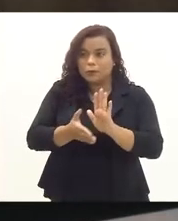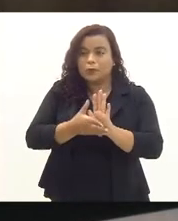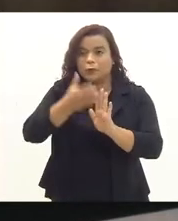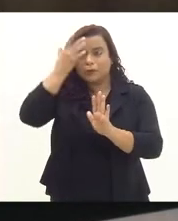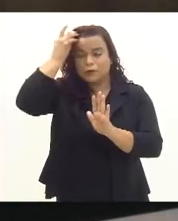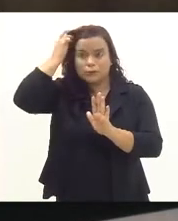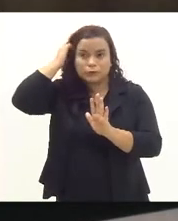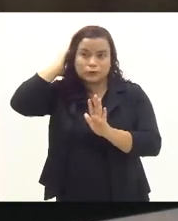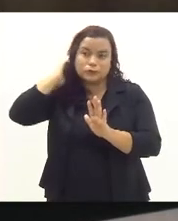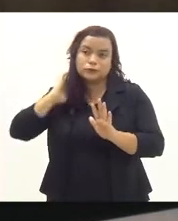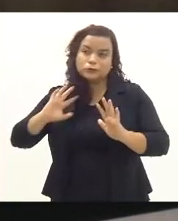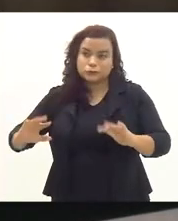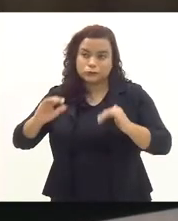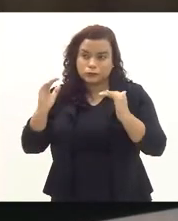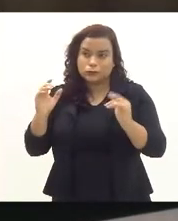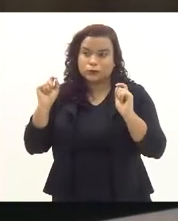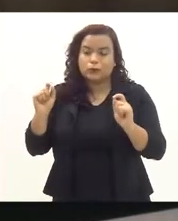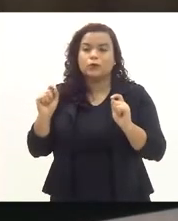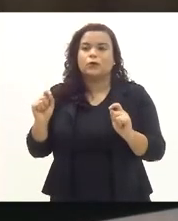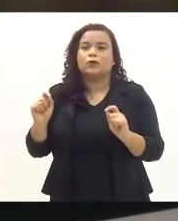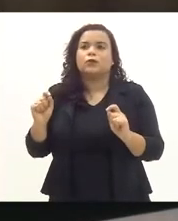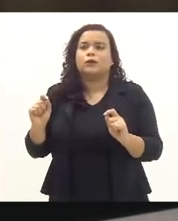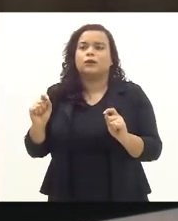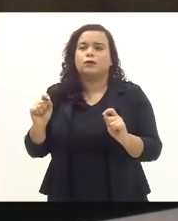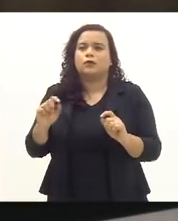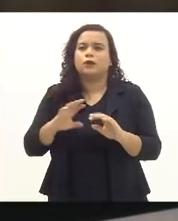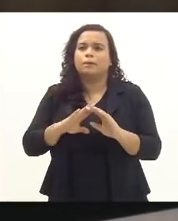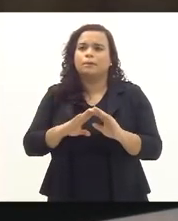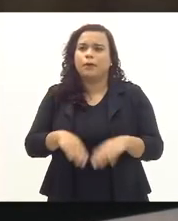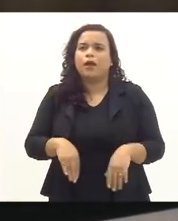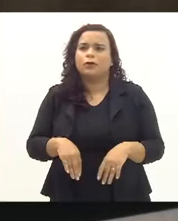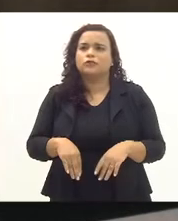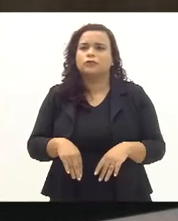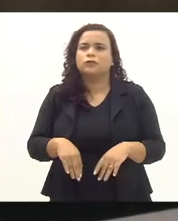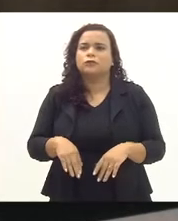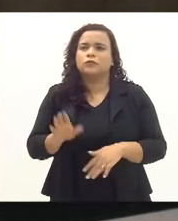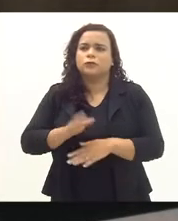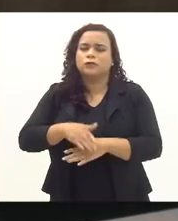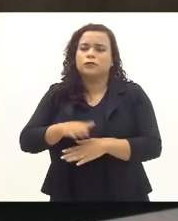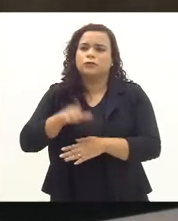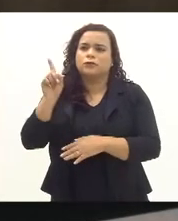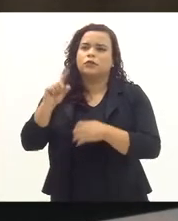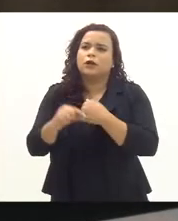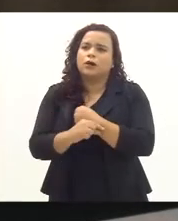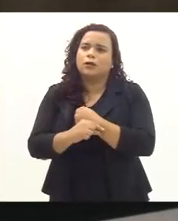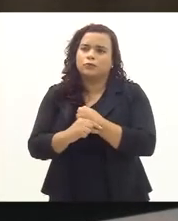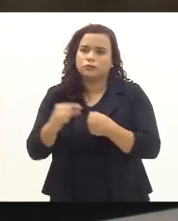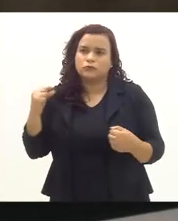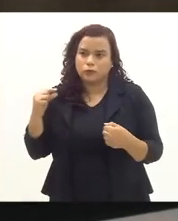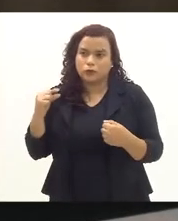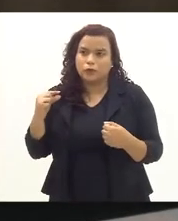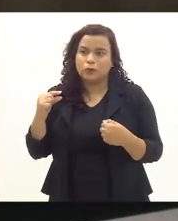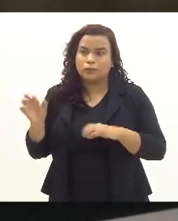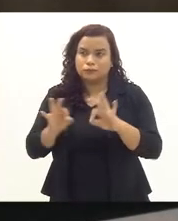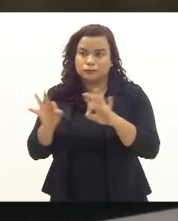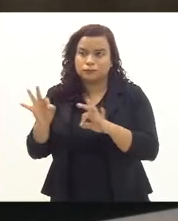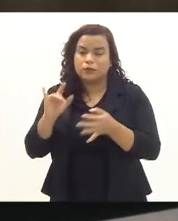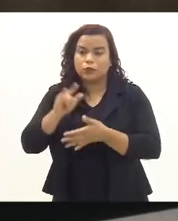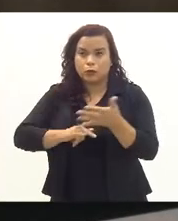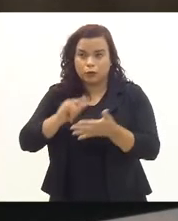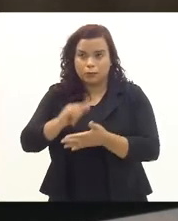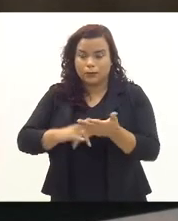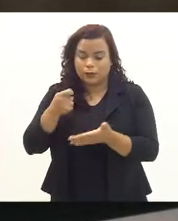vossa excelência pela baixa em diligência ao autor para que Providencie os documentos